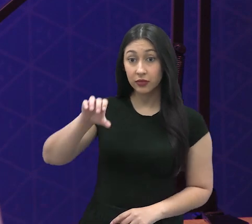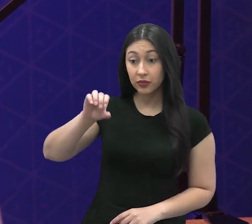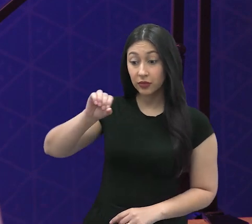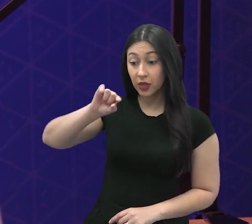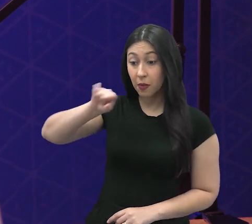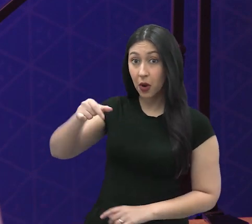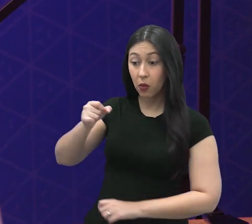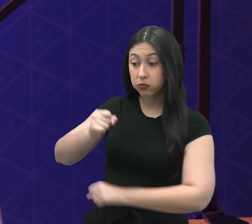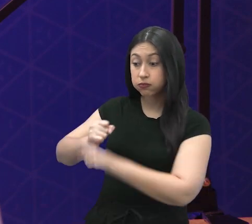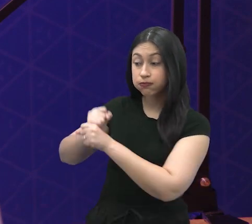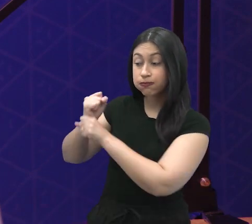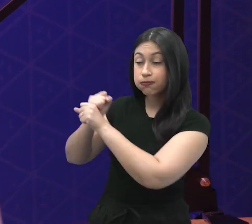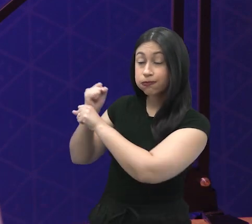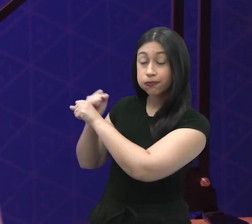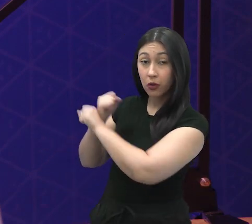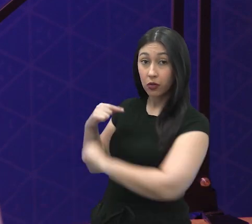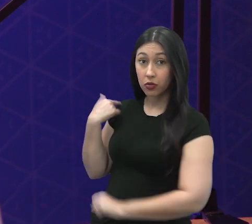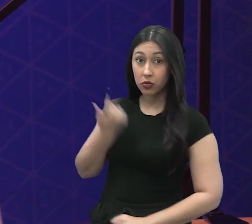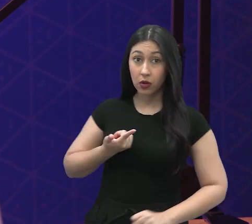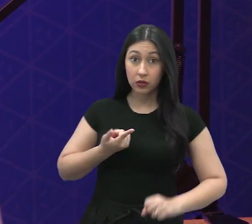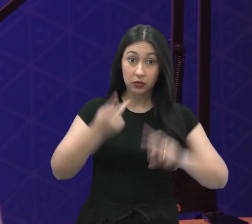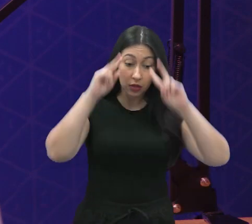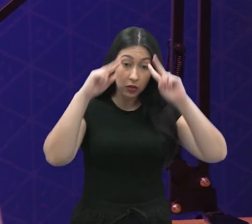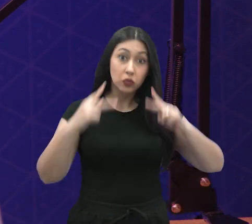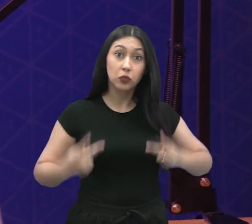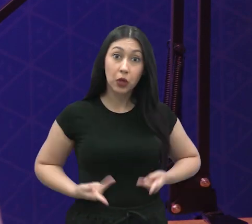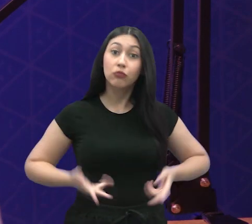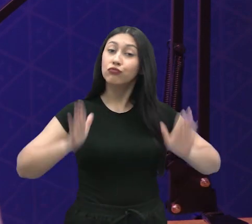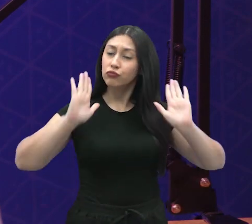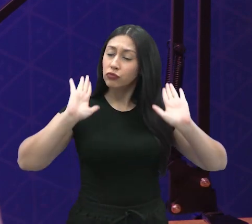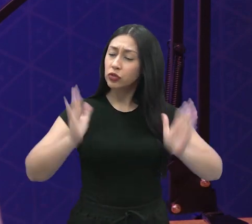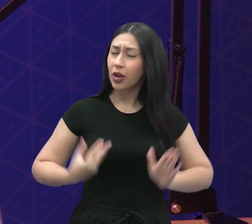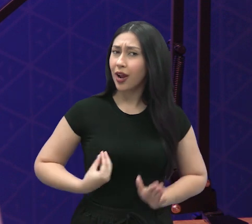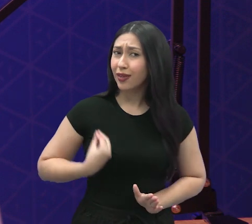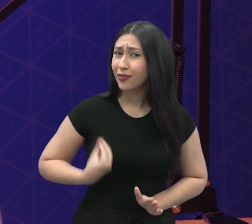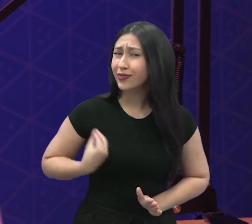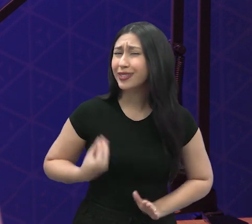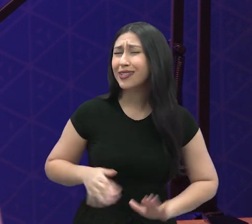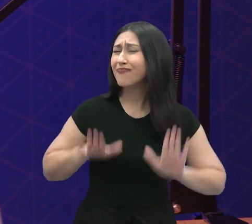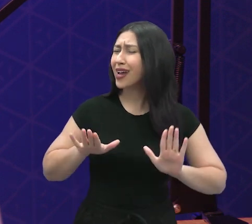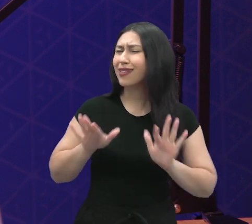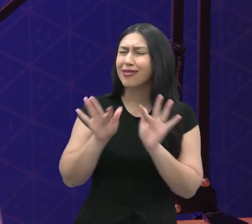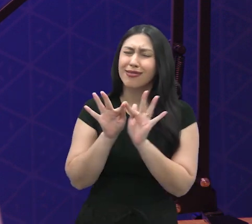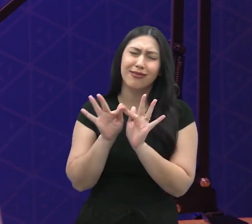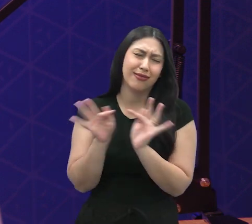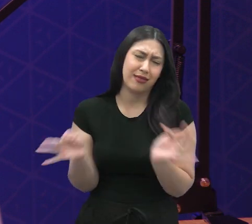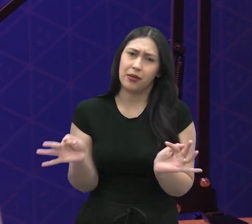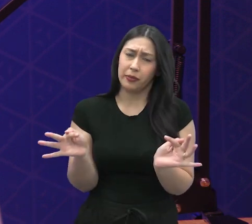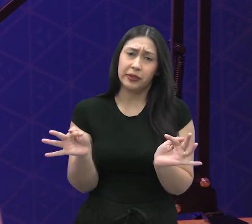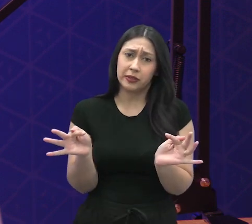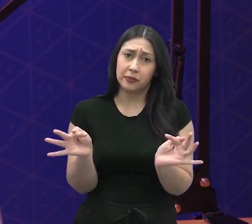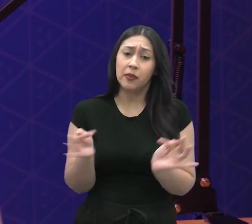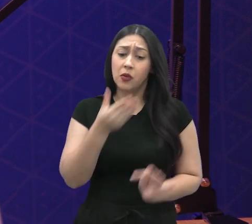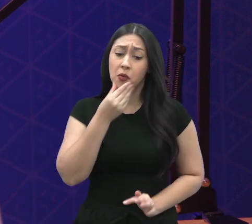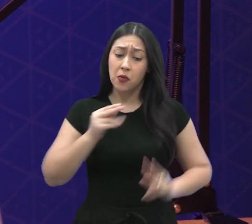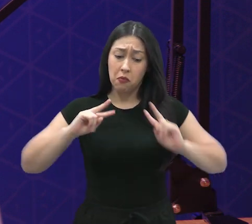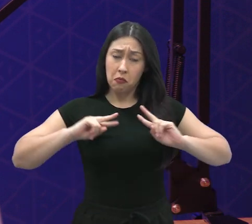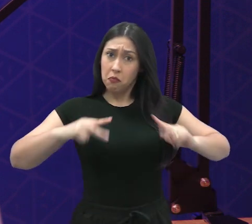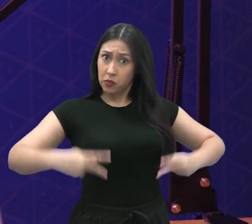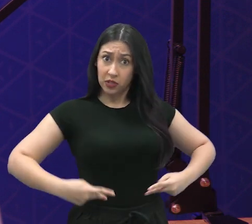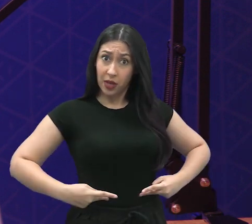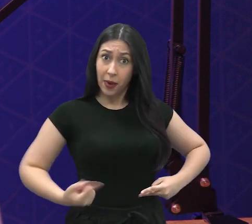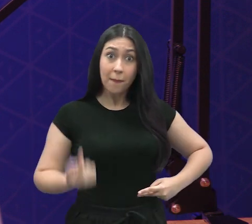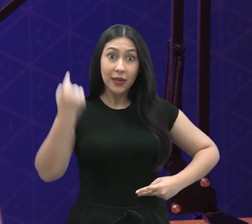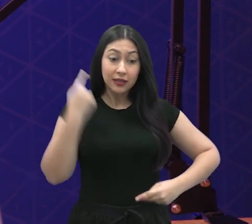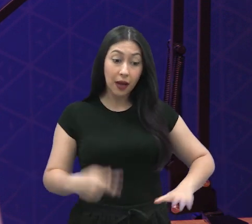Há 70 mil anos, nós, seres humanos, já estávamos por aqui, mas não éramos grande coisa no planeta. O Homo sapiens, que até